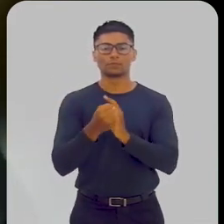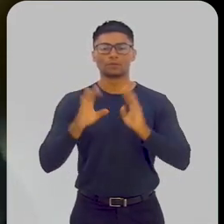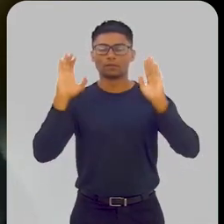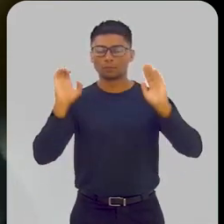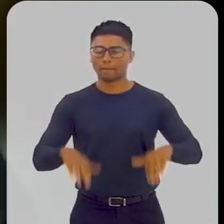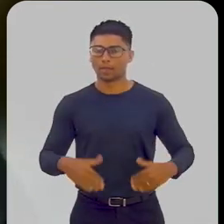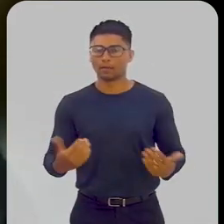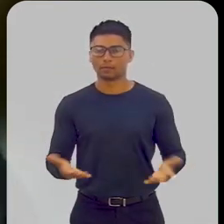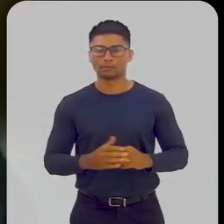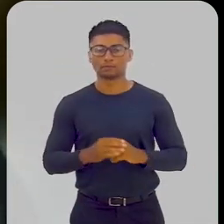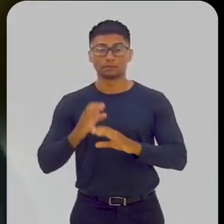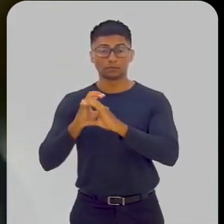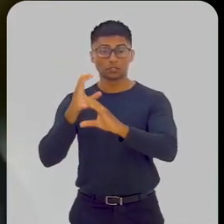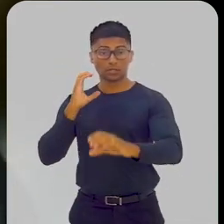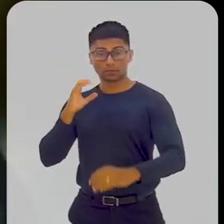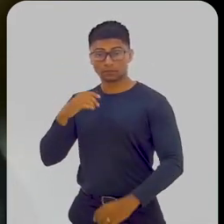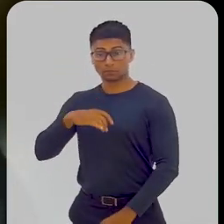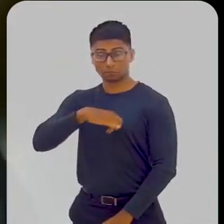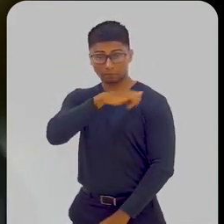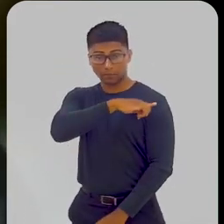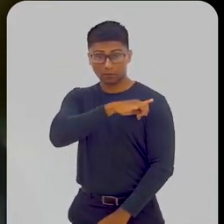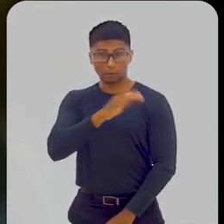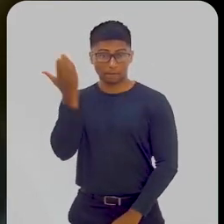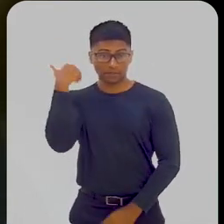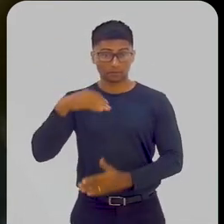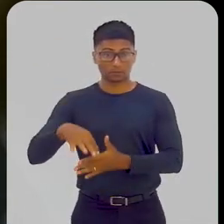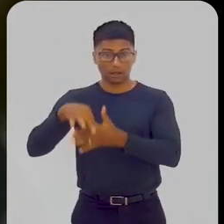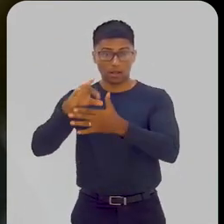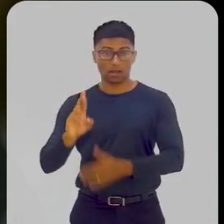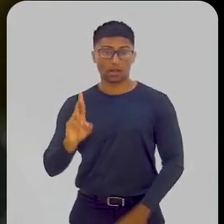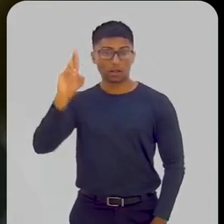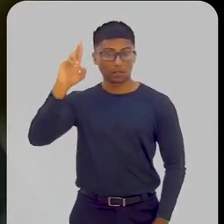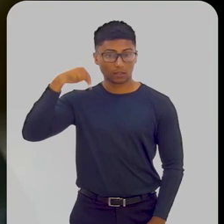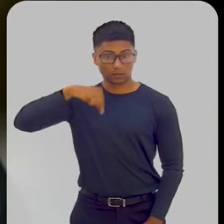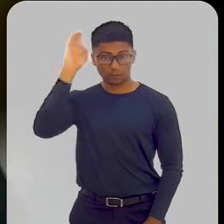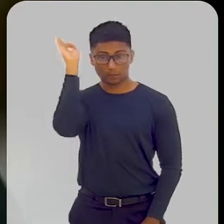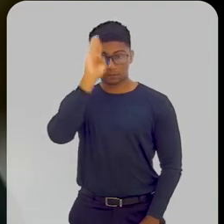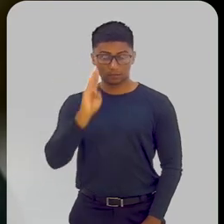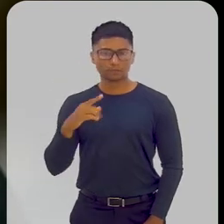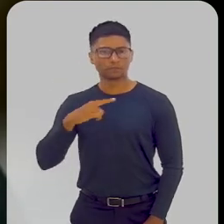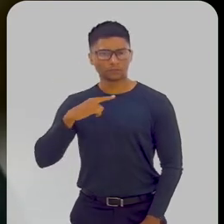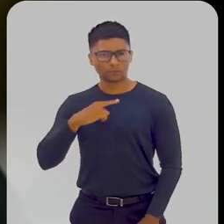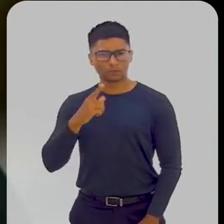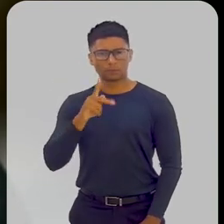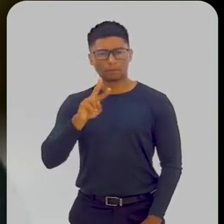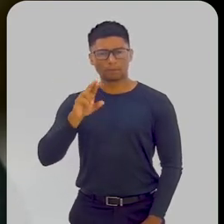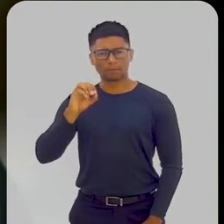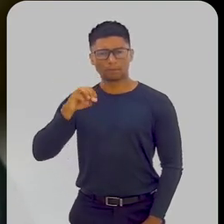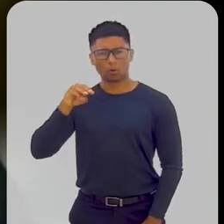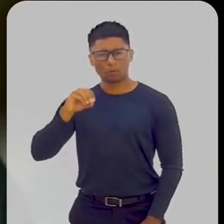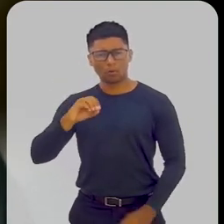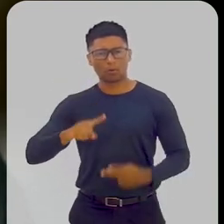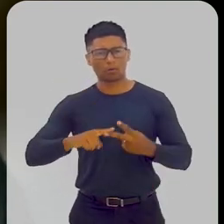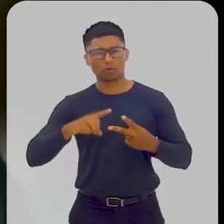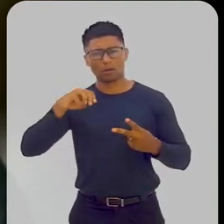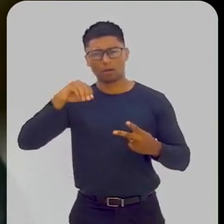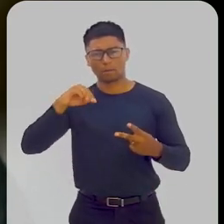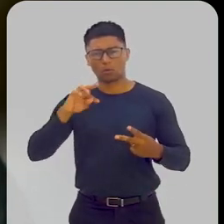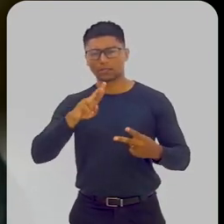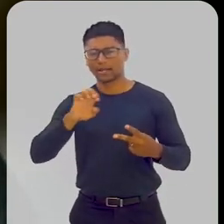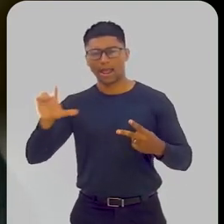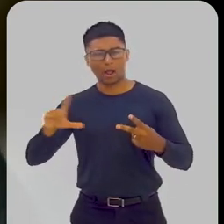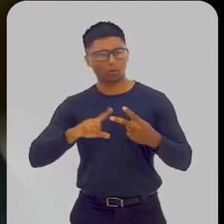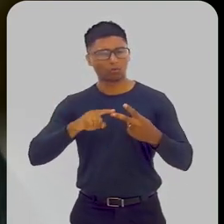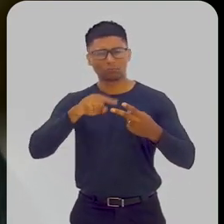bem-estar social. Essa engenharia, onde o Rio de Janeiro era um líder, né, no país, nós tínhamos aqui a Promon Engenharia, Natron Internacional,